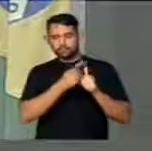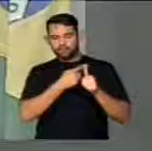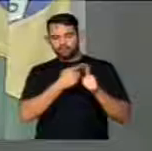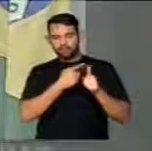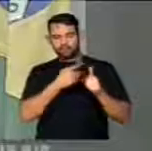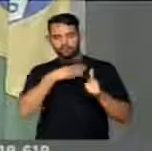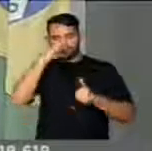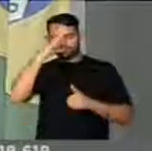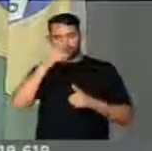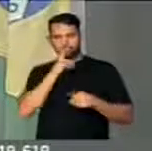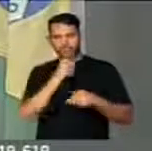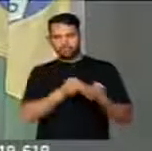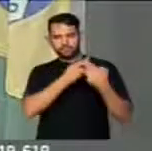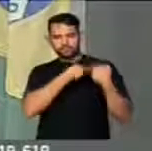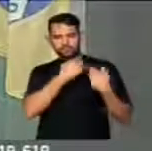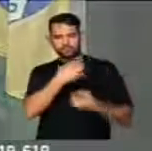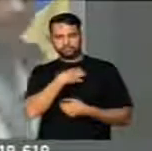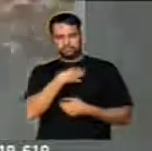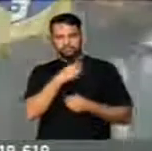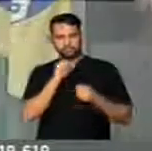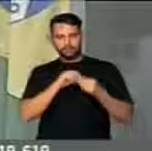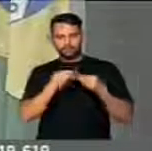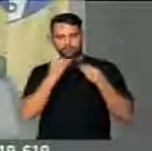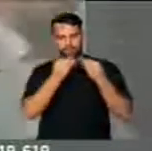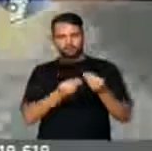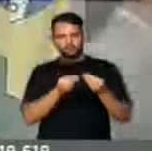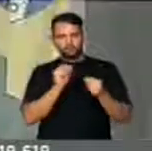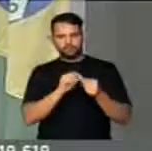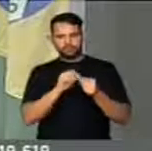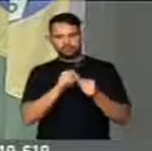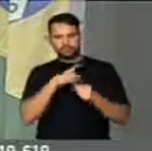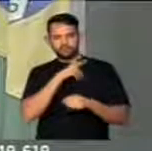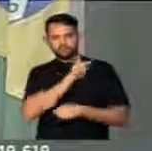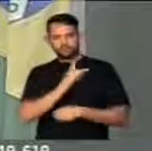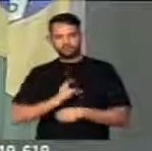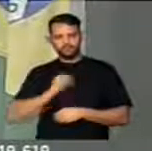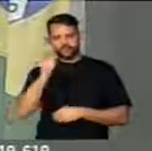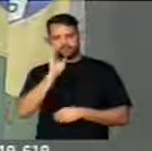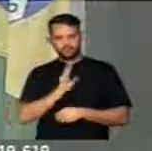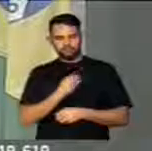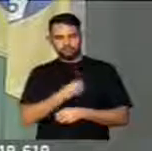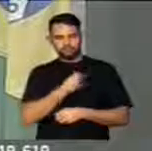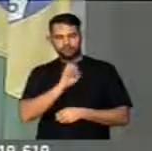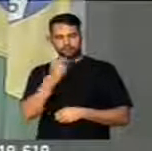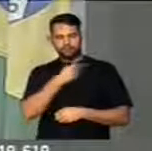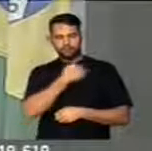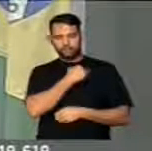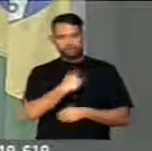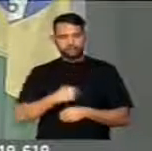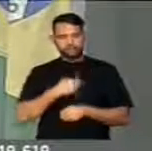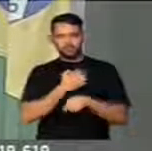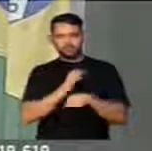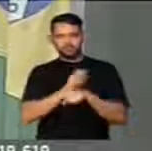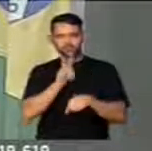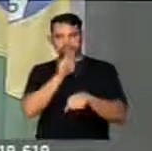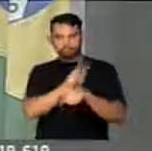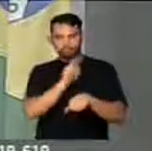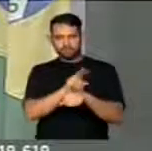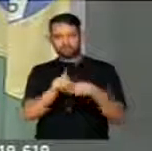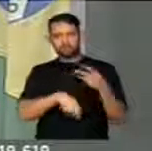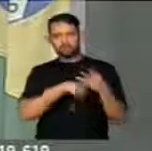Parágrafo 2º. Os crimes de que trata esse artigo, quando dolosos contra a vida e cometidos por militares das Forças